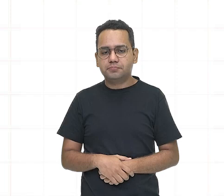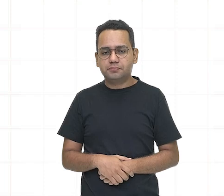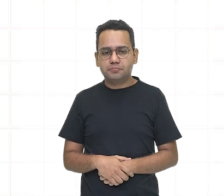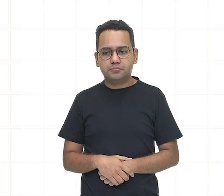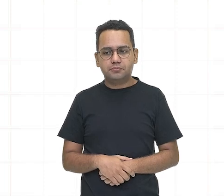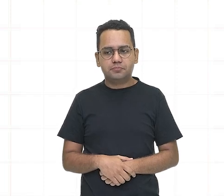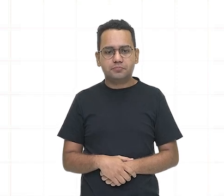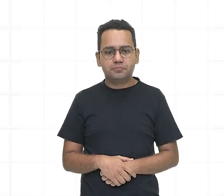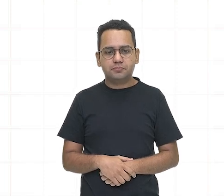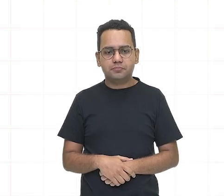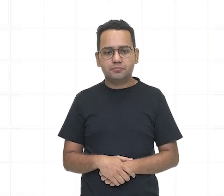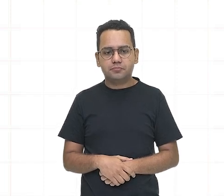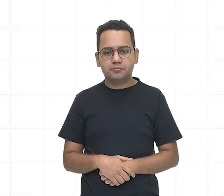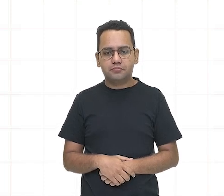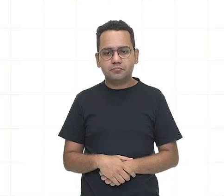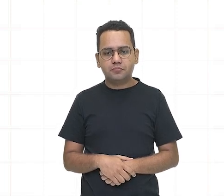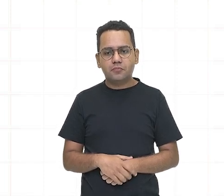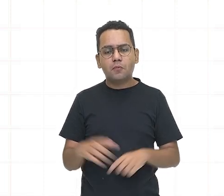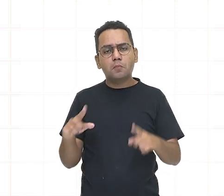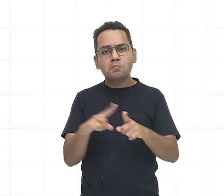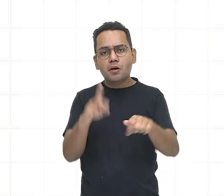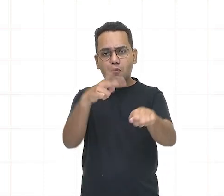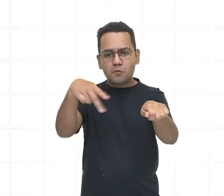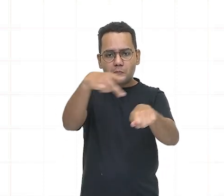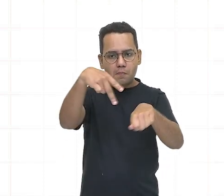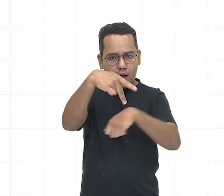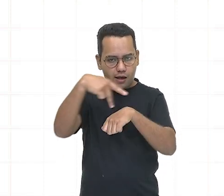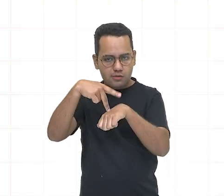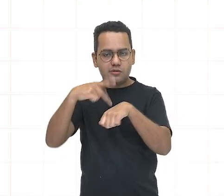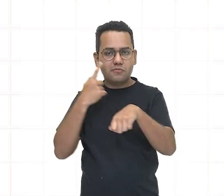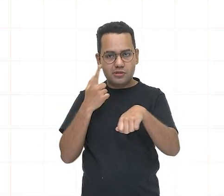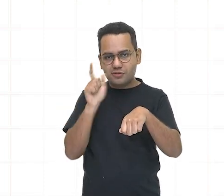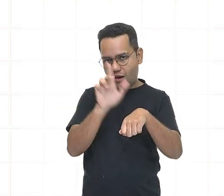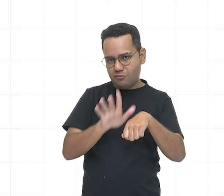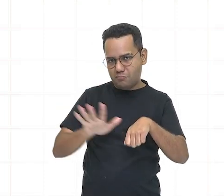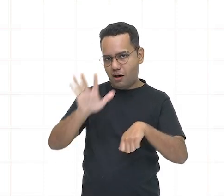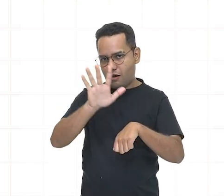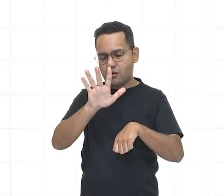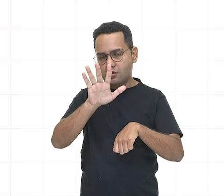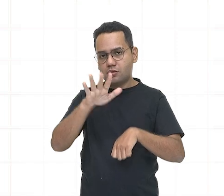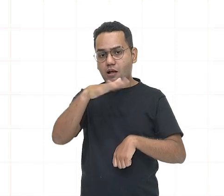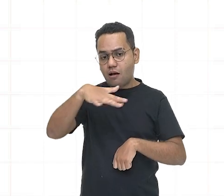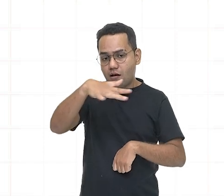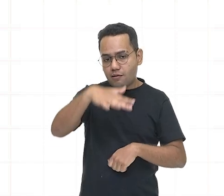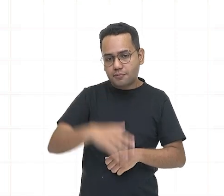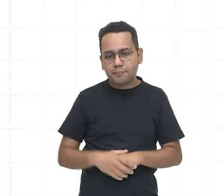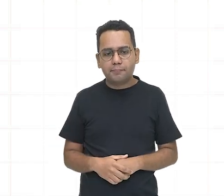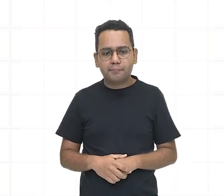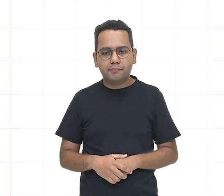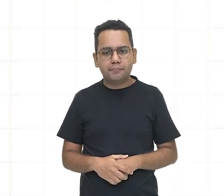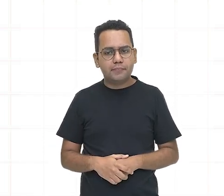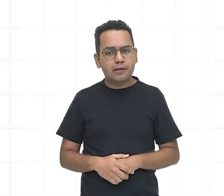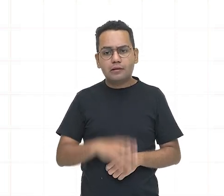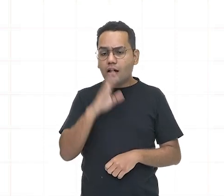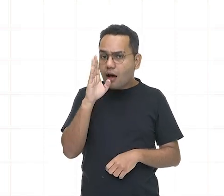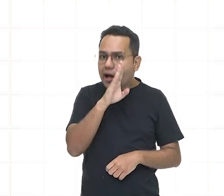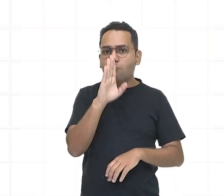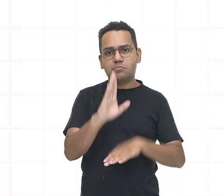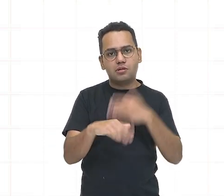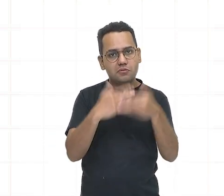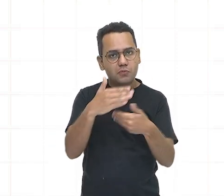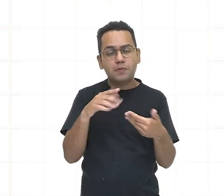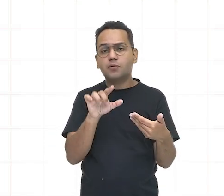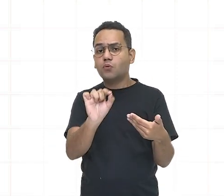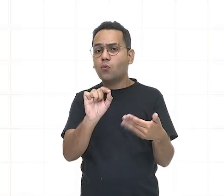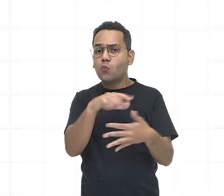Então, hoje em dia, a gente observa que esses países, principalmente aí da Europa Central, eles acabam se desenvolvendo muito mais. A